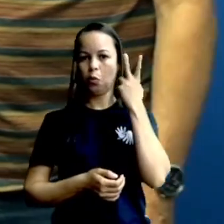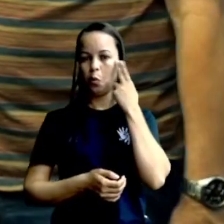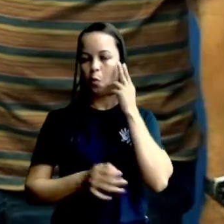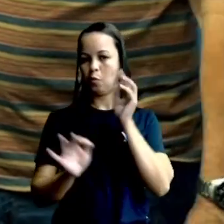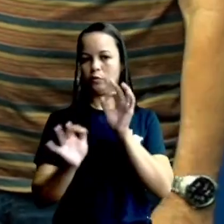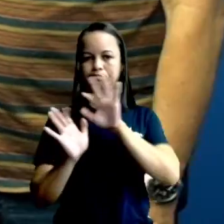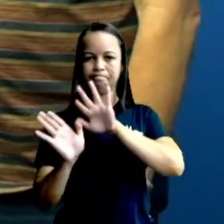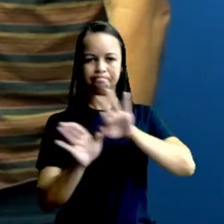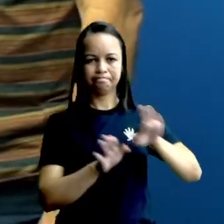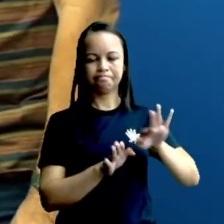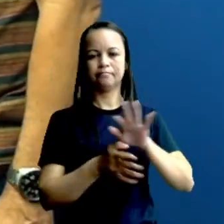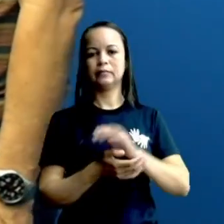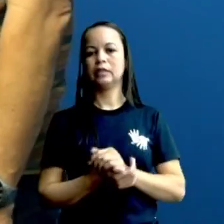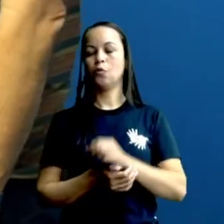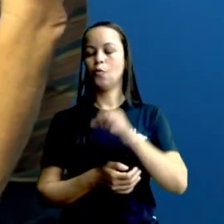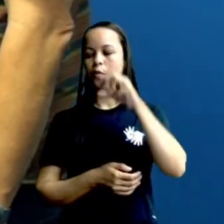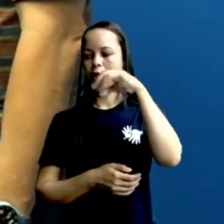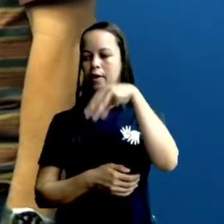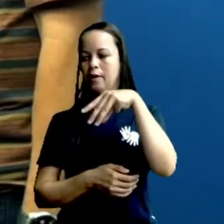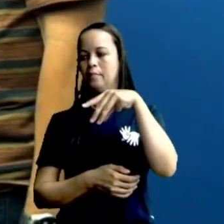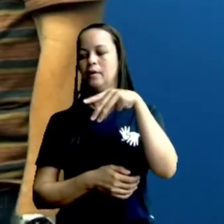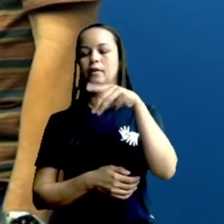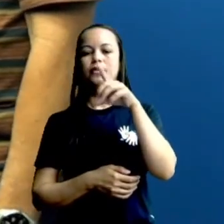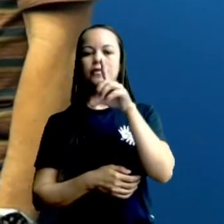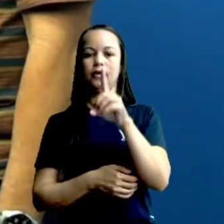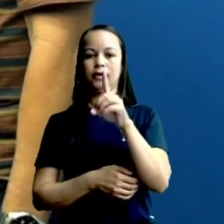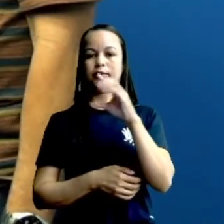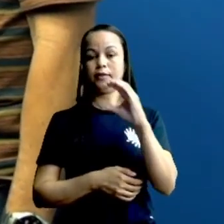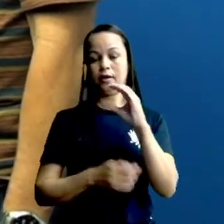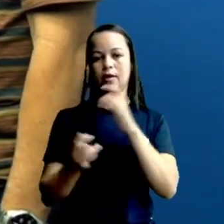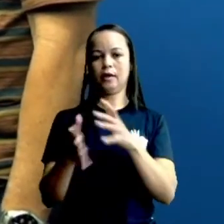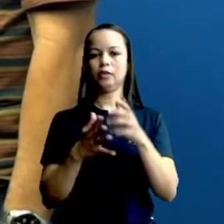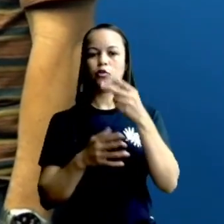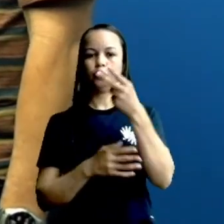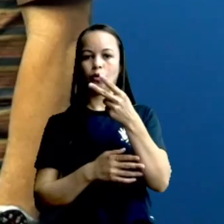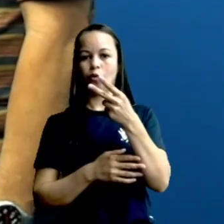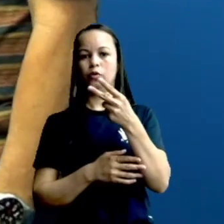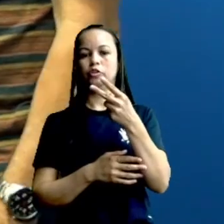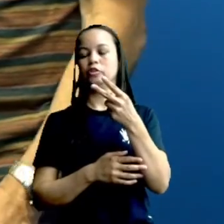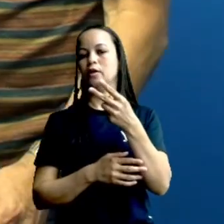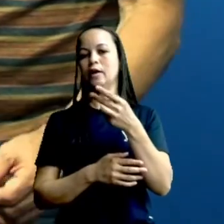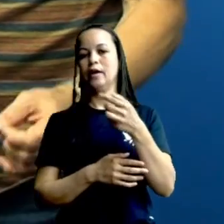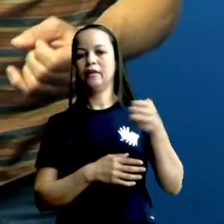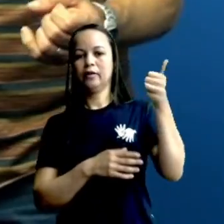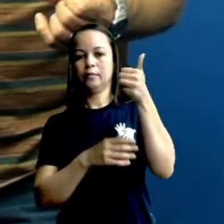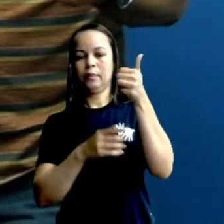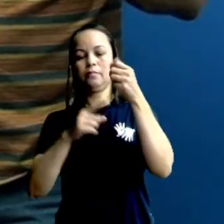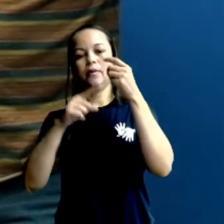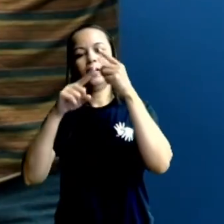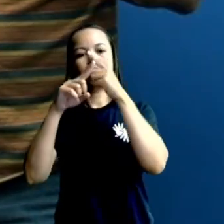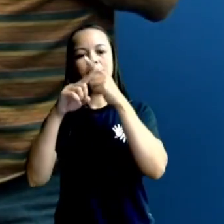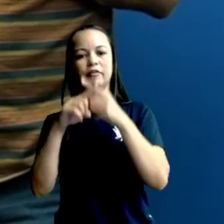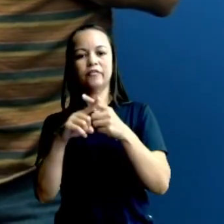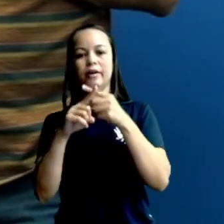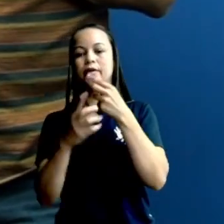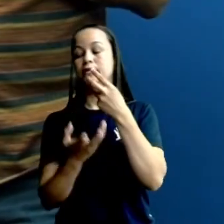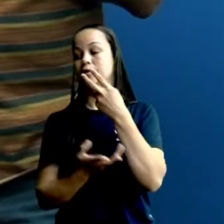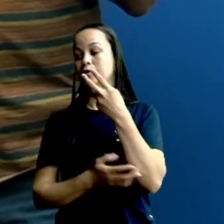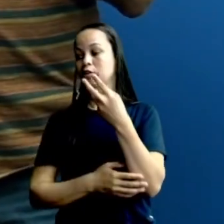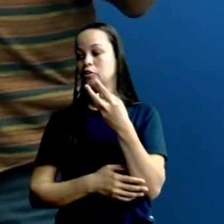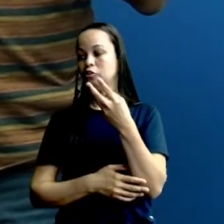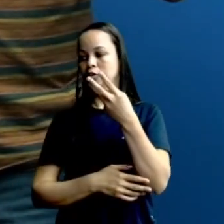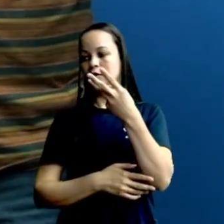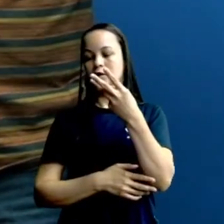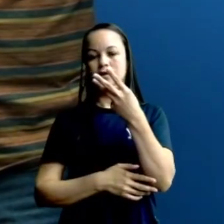já não entra mais. Então, o MDC fica sendo 2 elevado à primeira vezes 3 ao quadrado, que dá 18